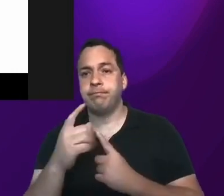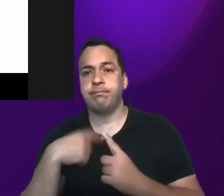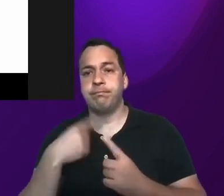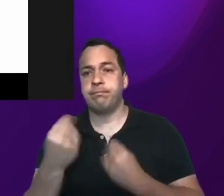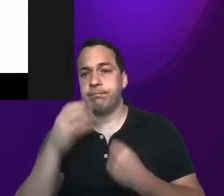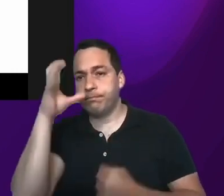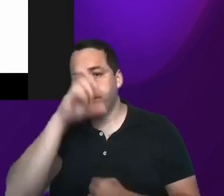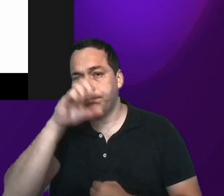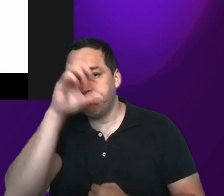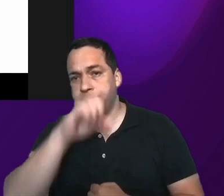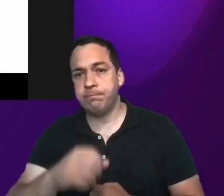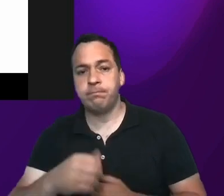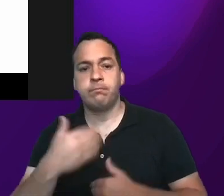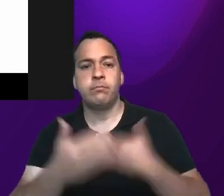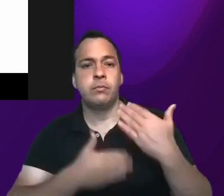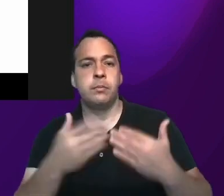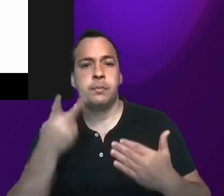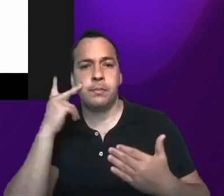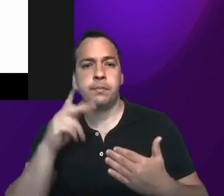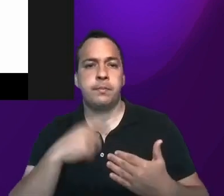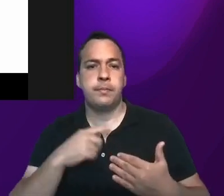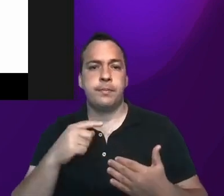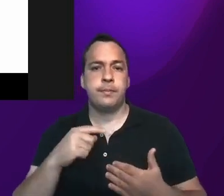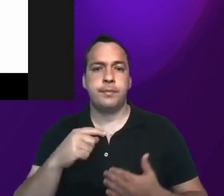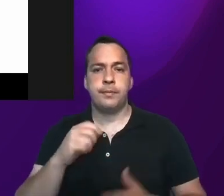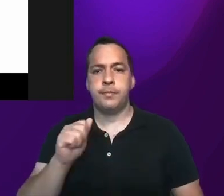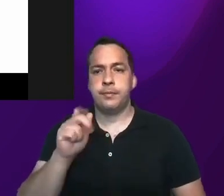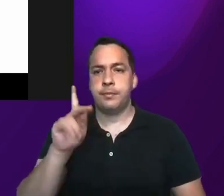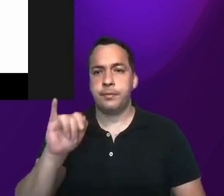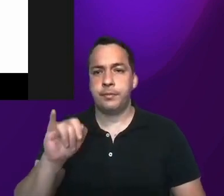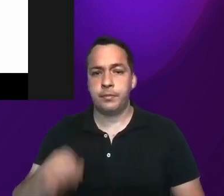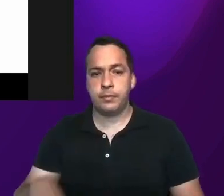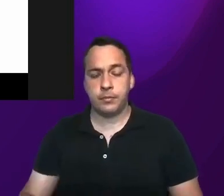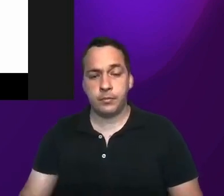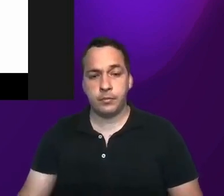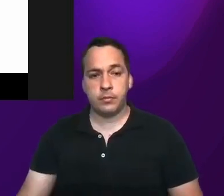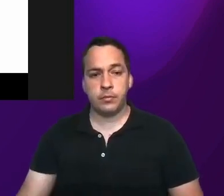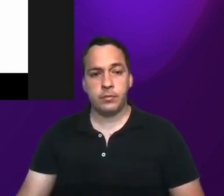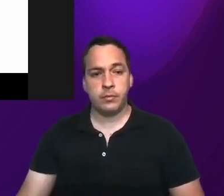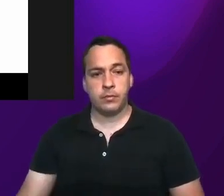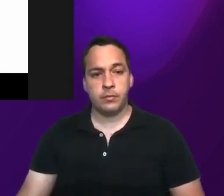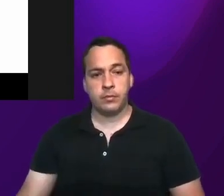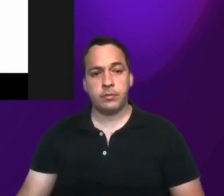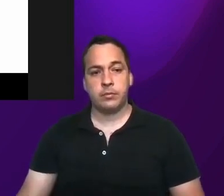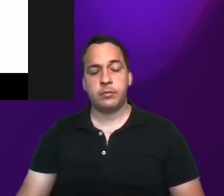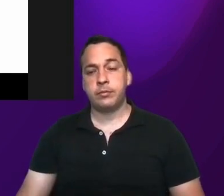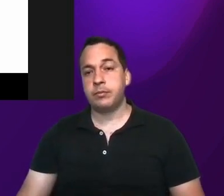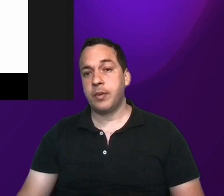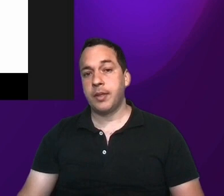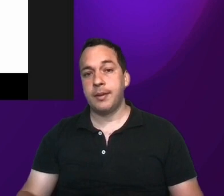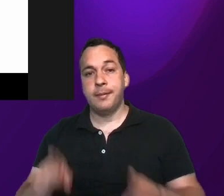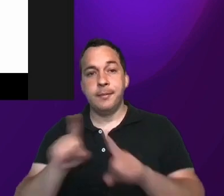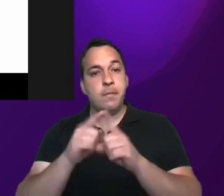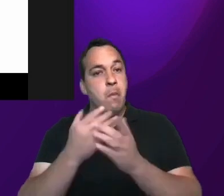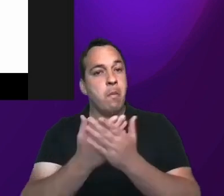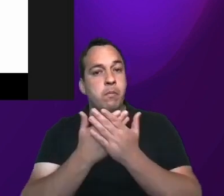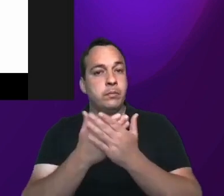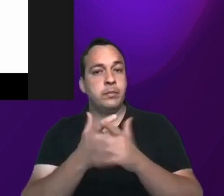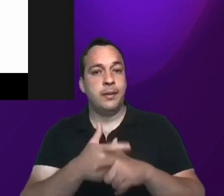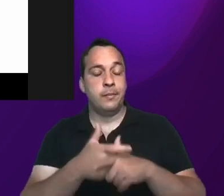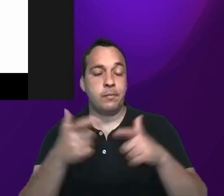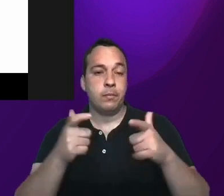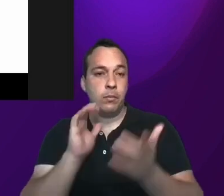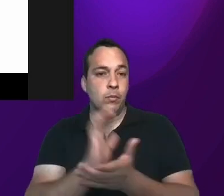consequência da hipotensão intradialítica, né, que está sendo agora mais estudada em pacientes crônicos e agudos. Então,